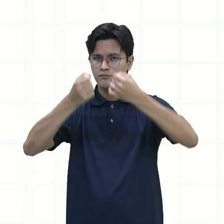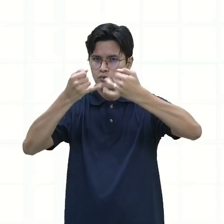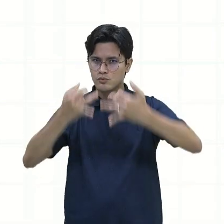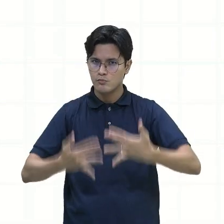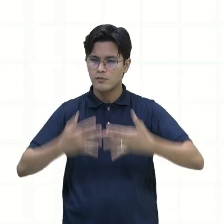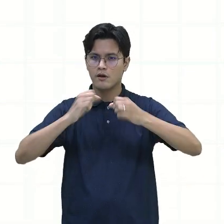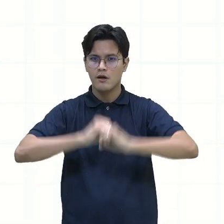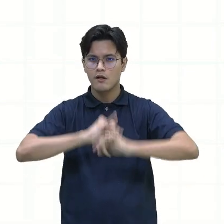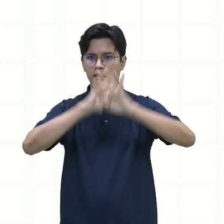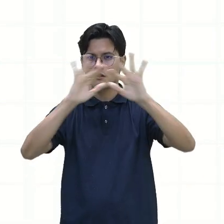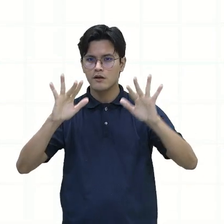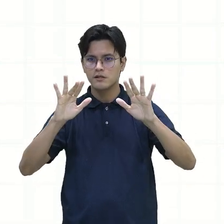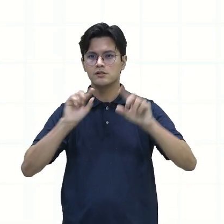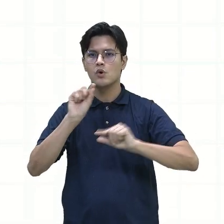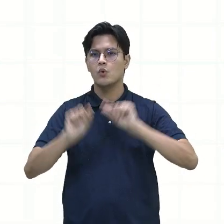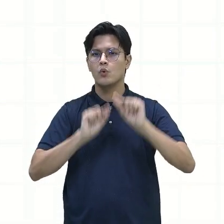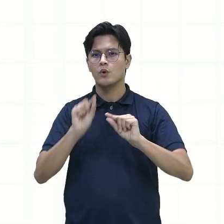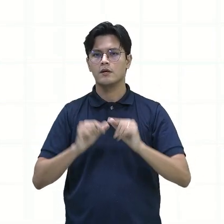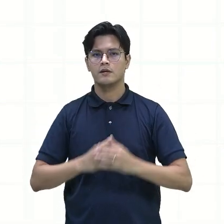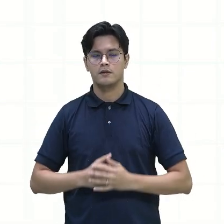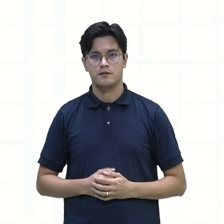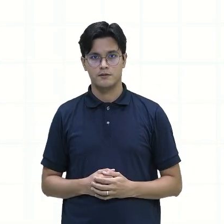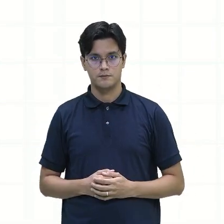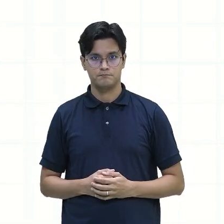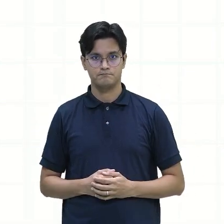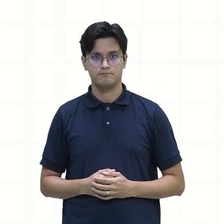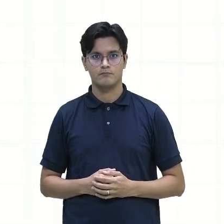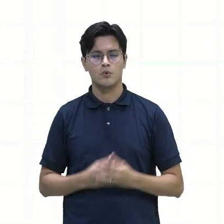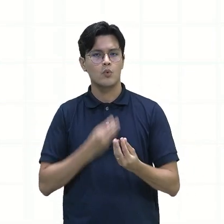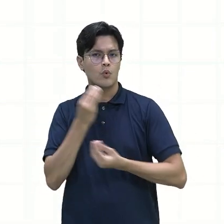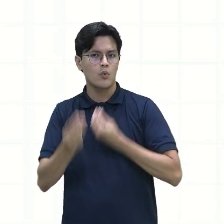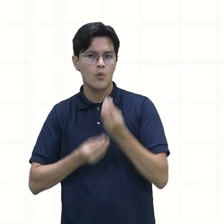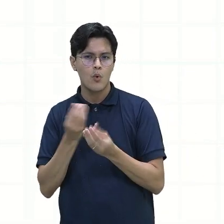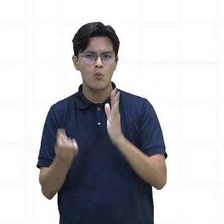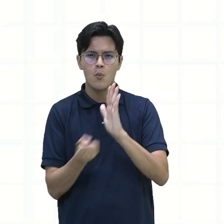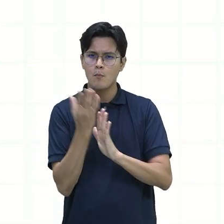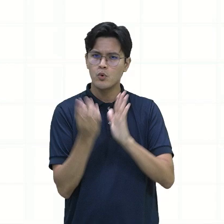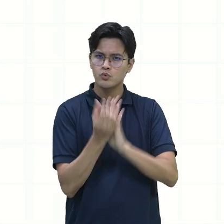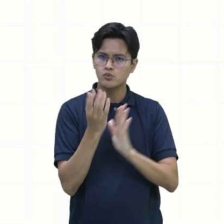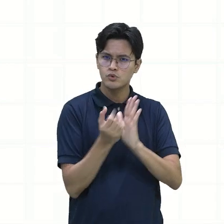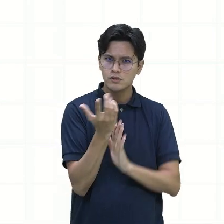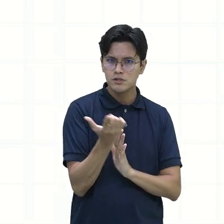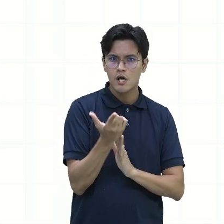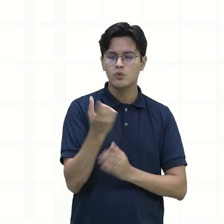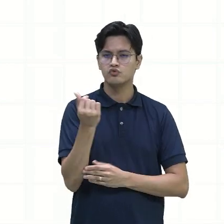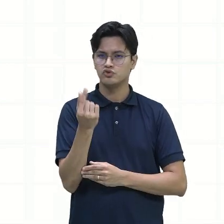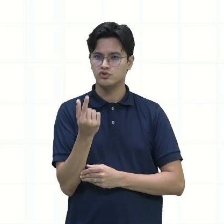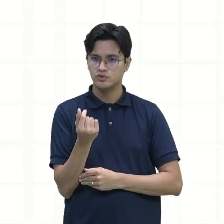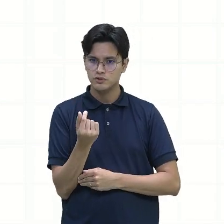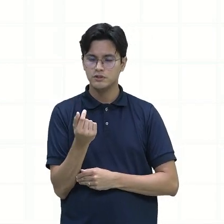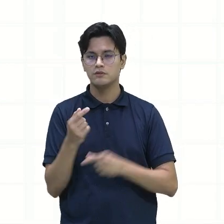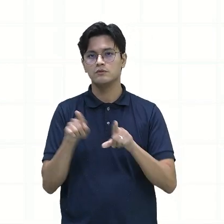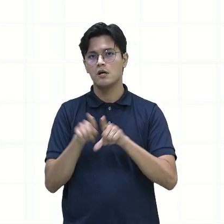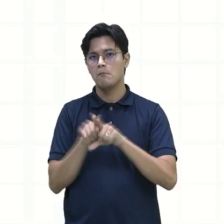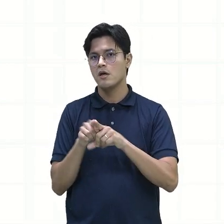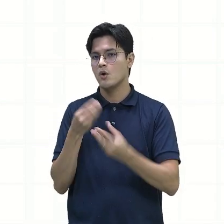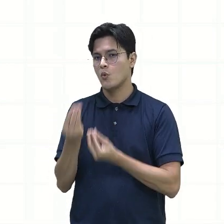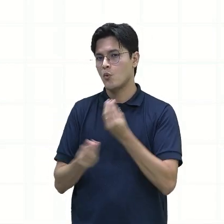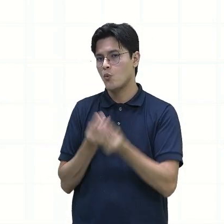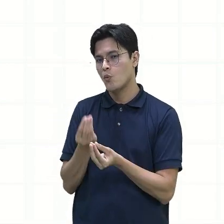é sobre uma produção de renda, é sobre um uso em indústria